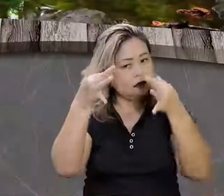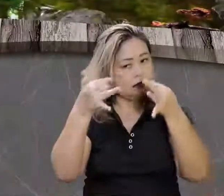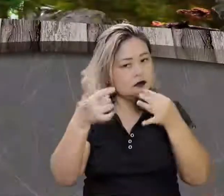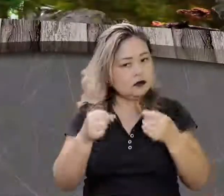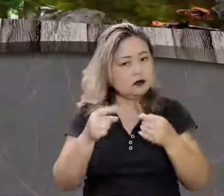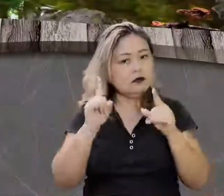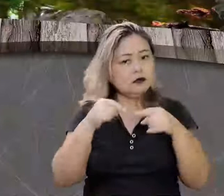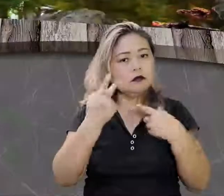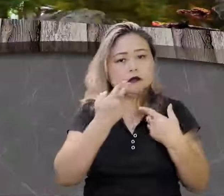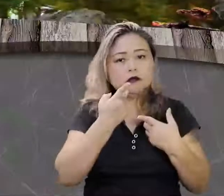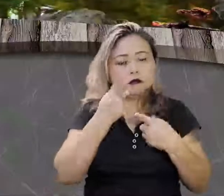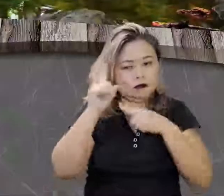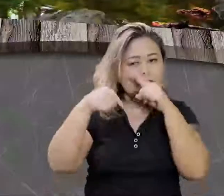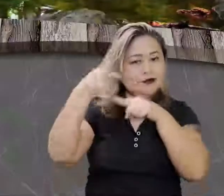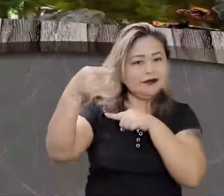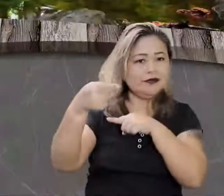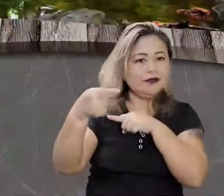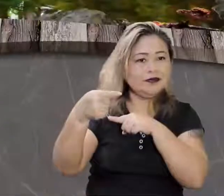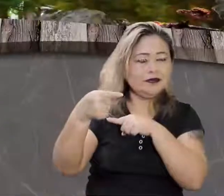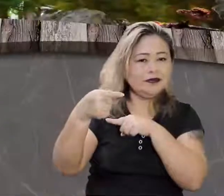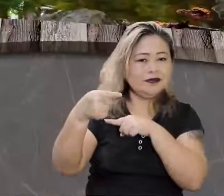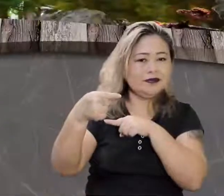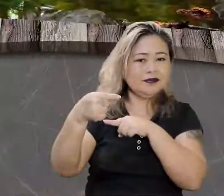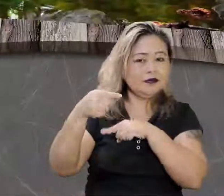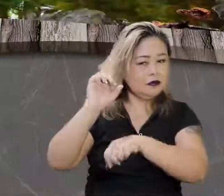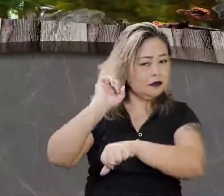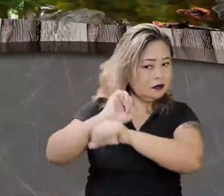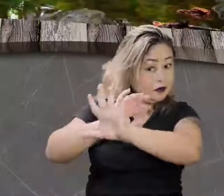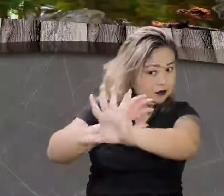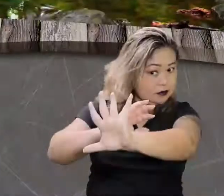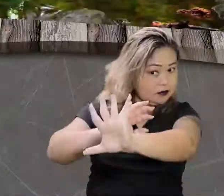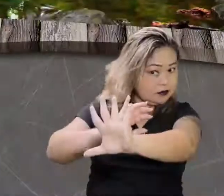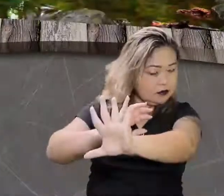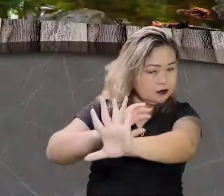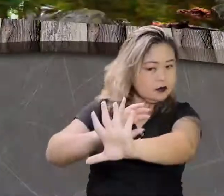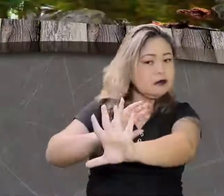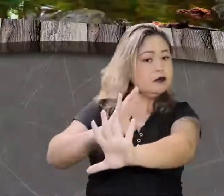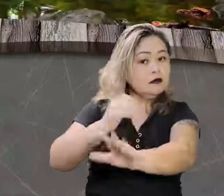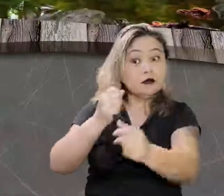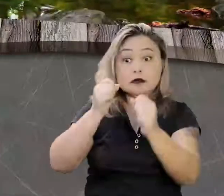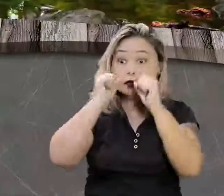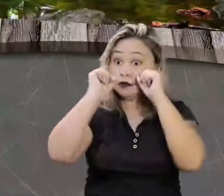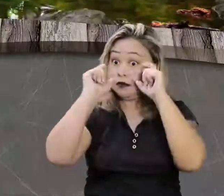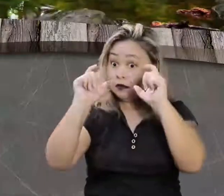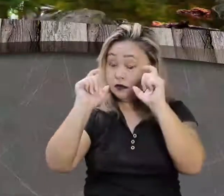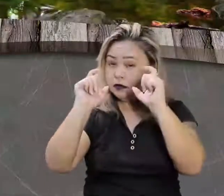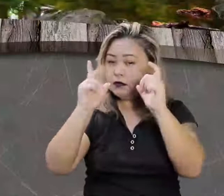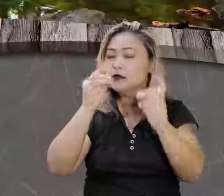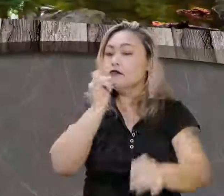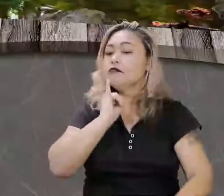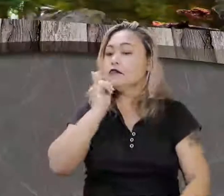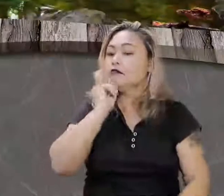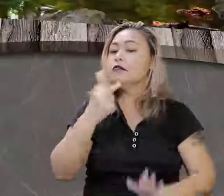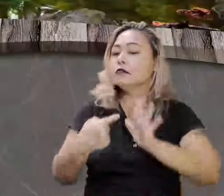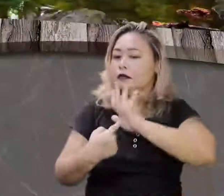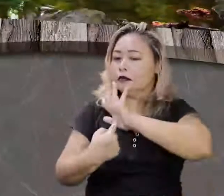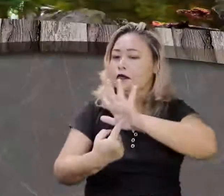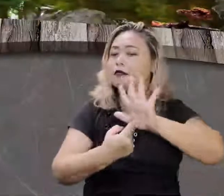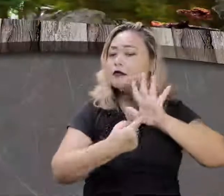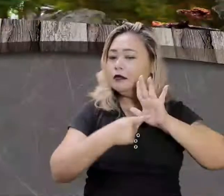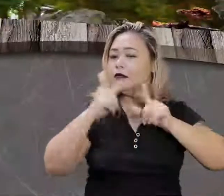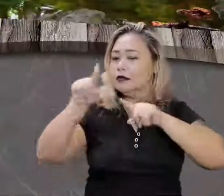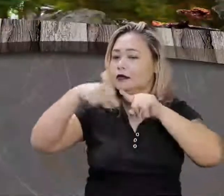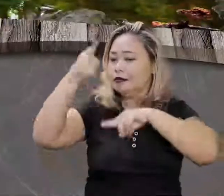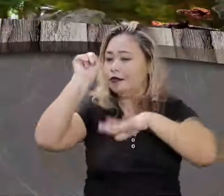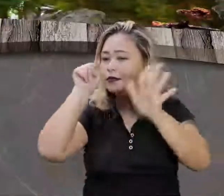detalhe, mas eu vou falar esse detalhe daqui a pouco. Segura aí. Preste atenção nos exemplos que a gente está mostrando aqui para vocês, que